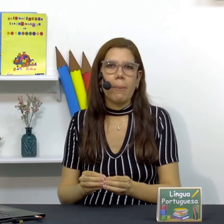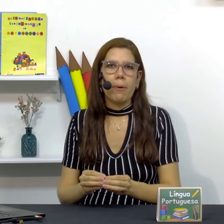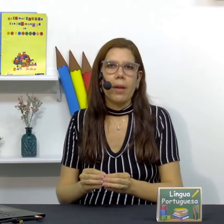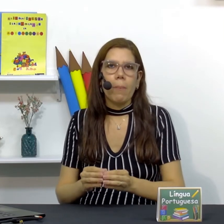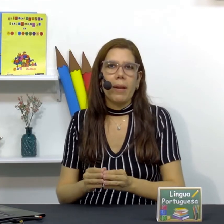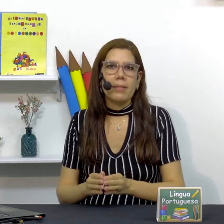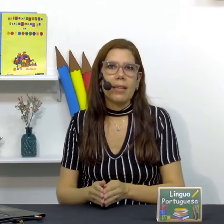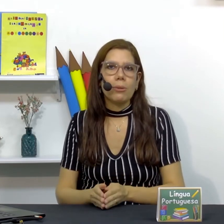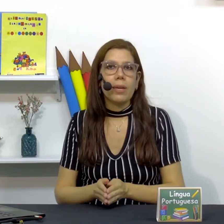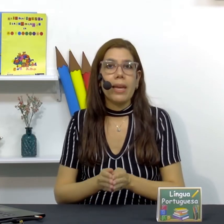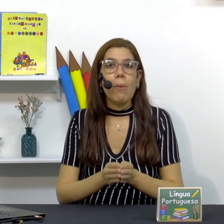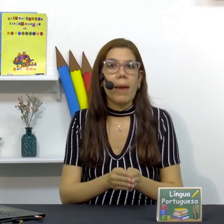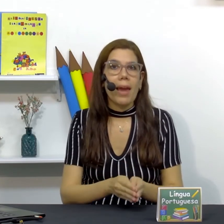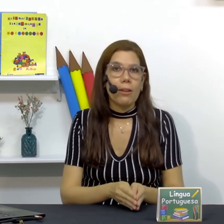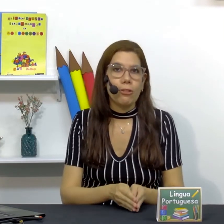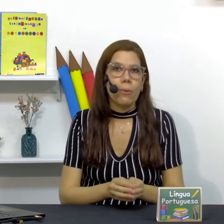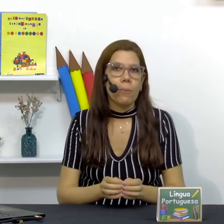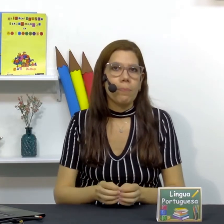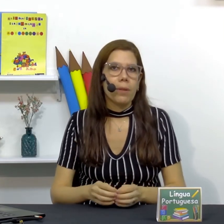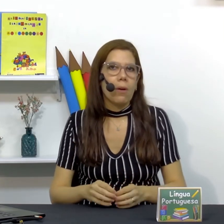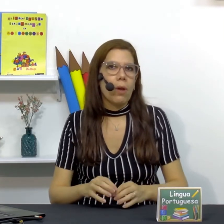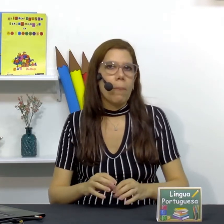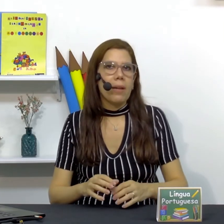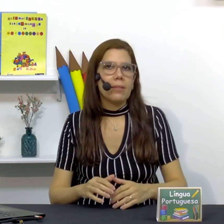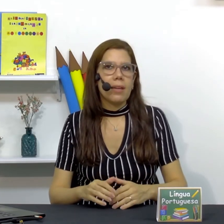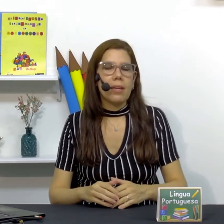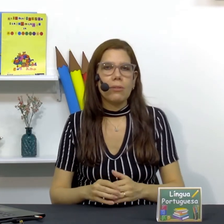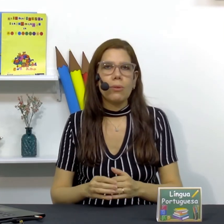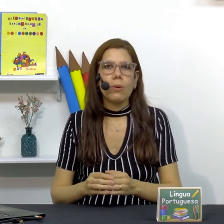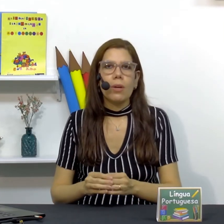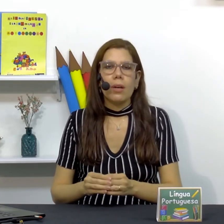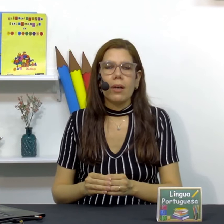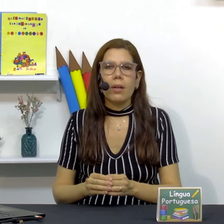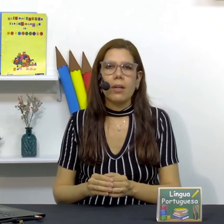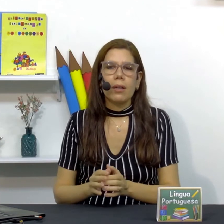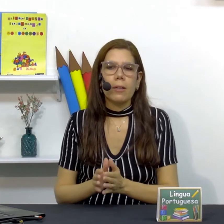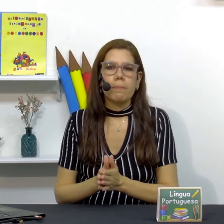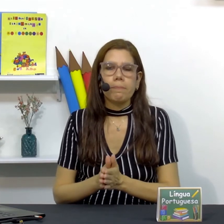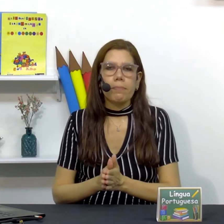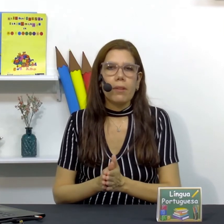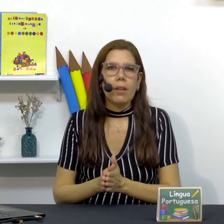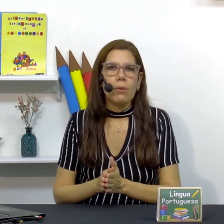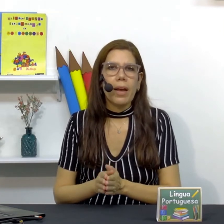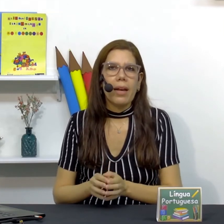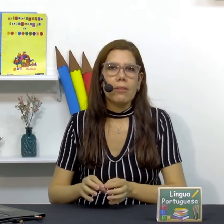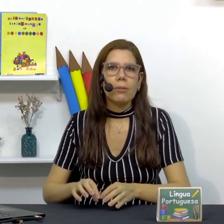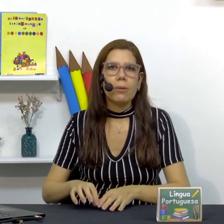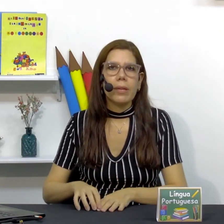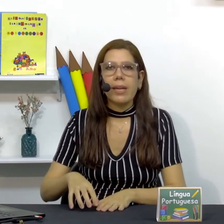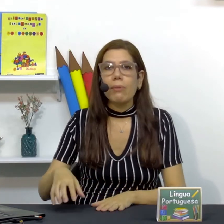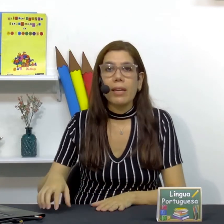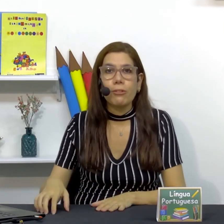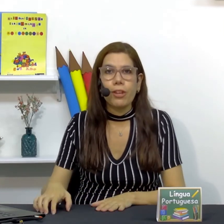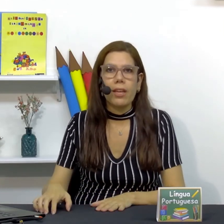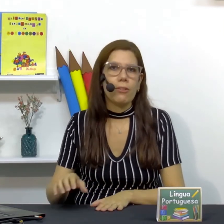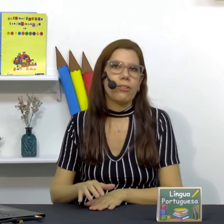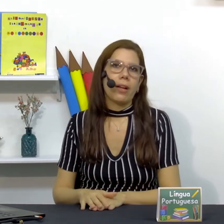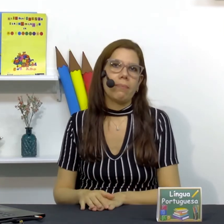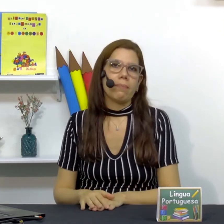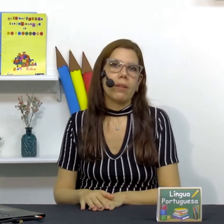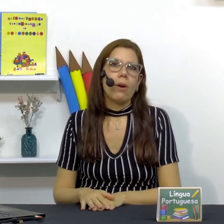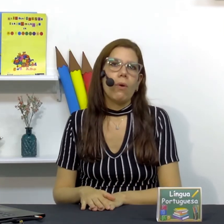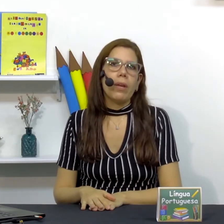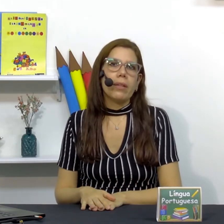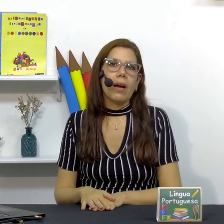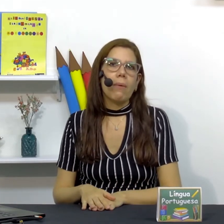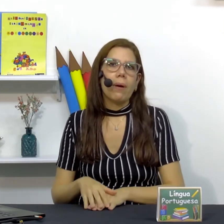por exemplo, eu preciso ir ao médico. Ou eu preciso, no caso, ir ao